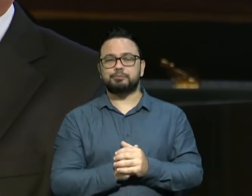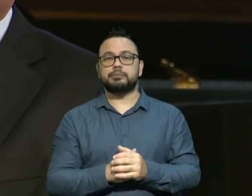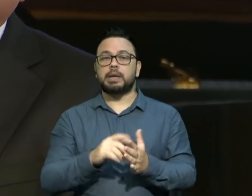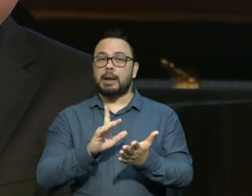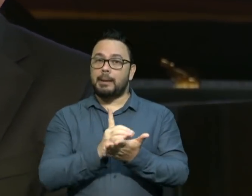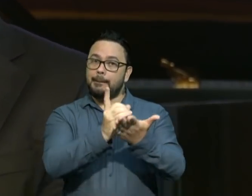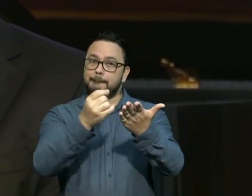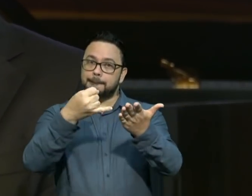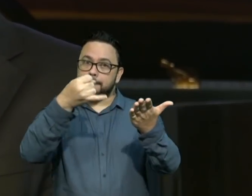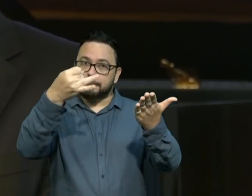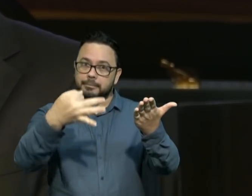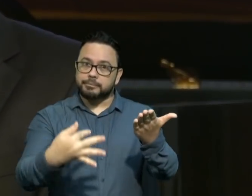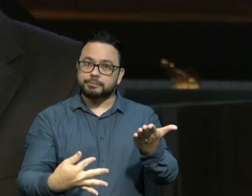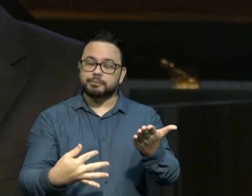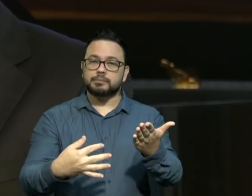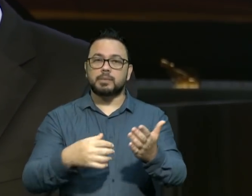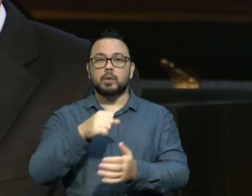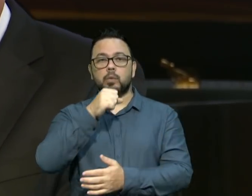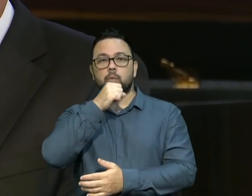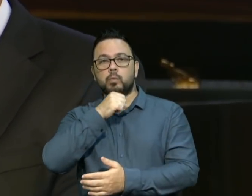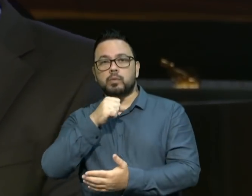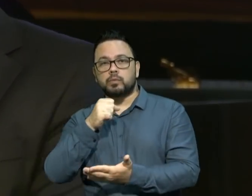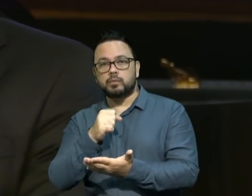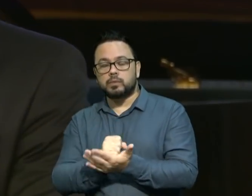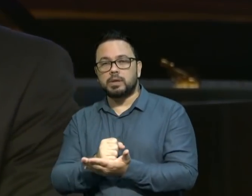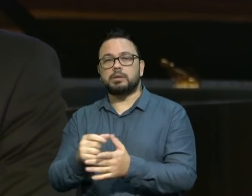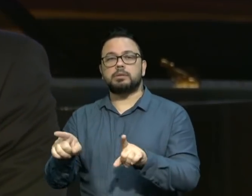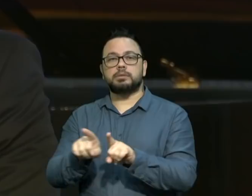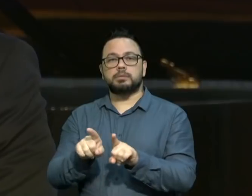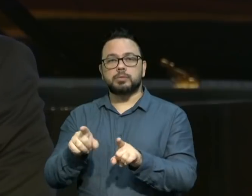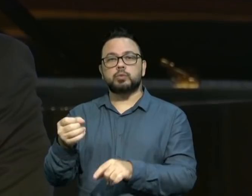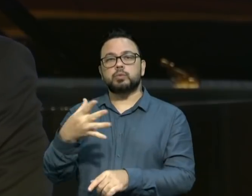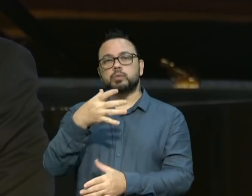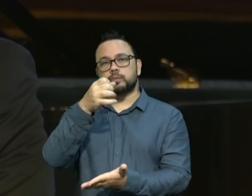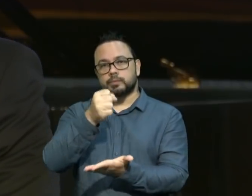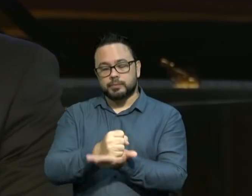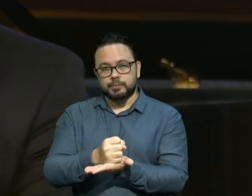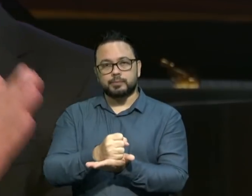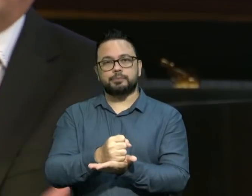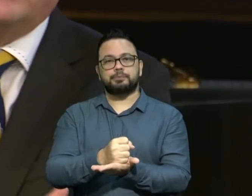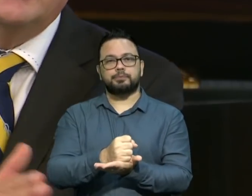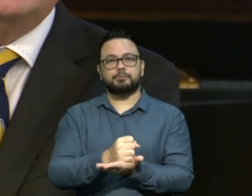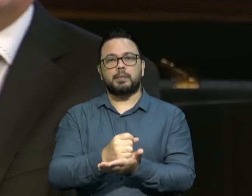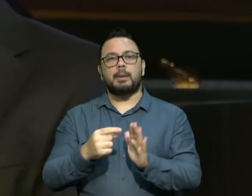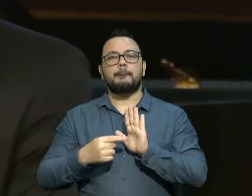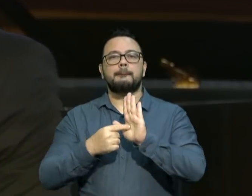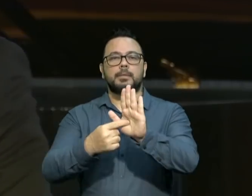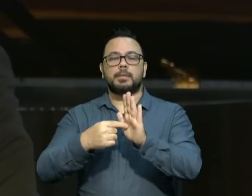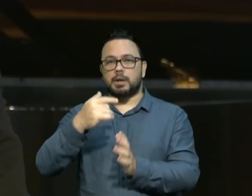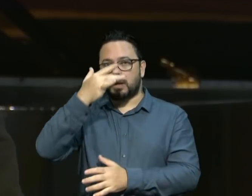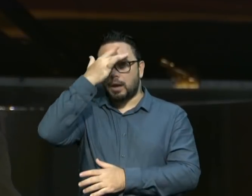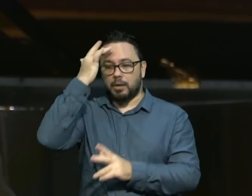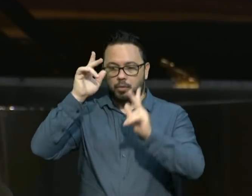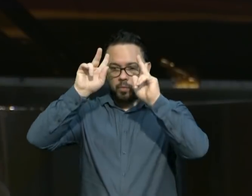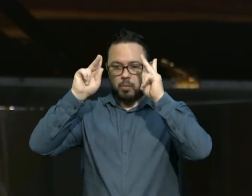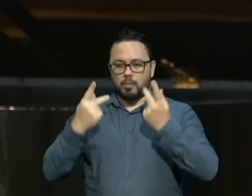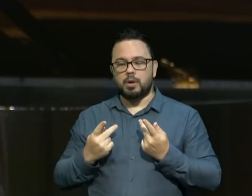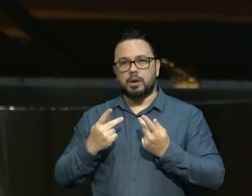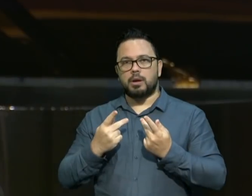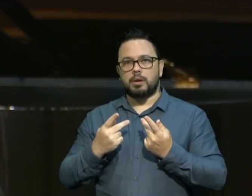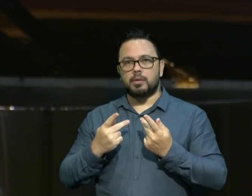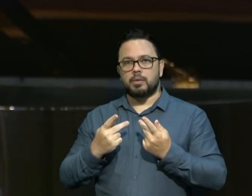de Deus tanto no antigo quanto no novo testamento fala que todo ser humano vem do pó e volta para o